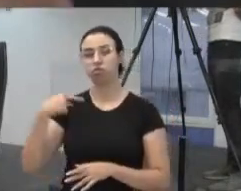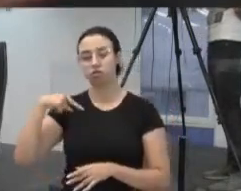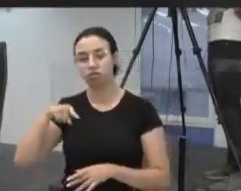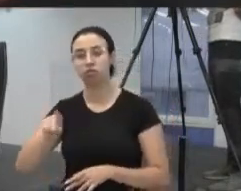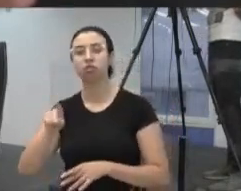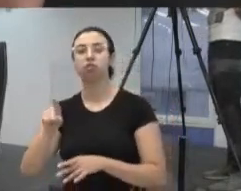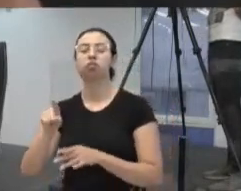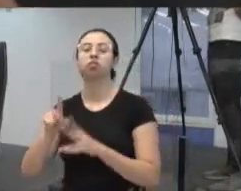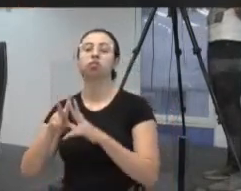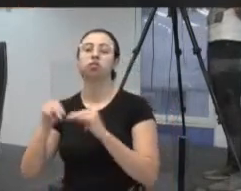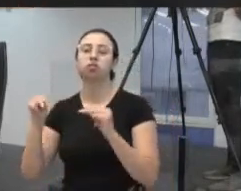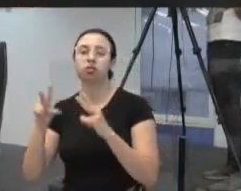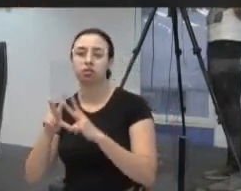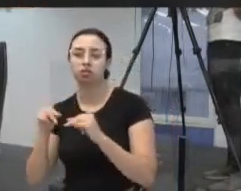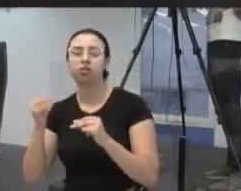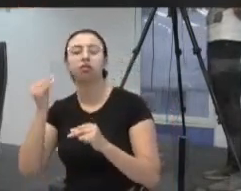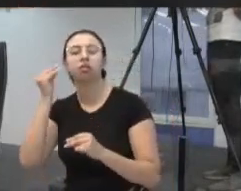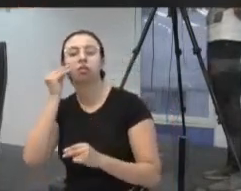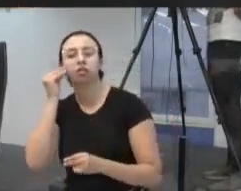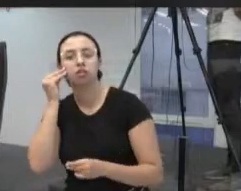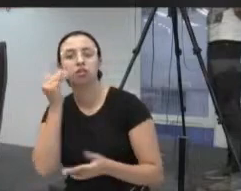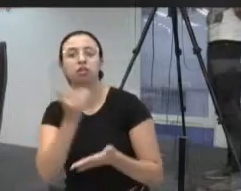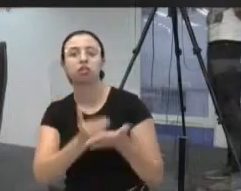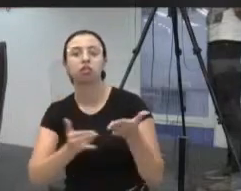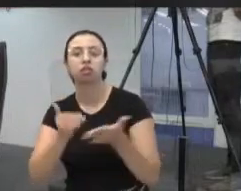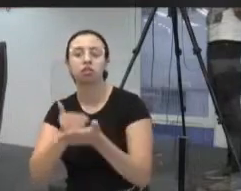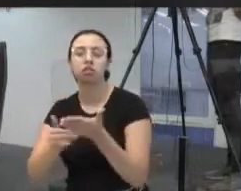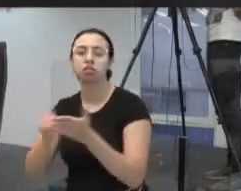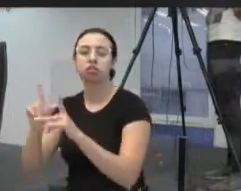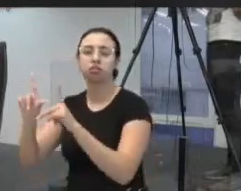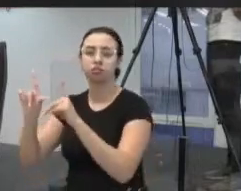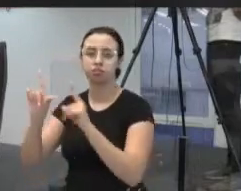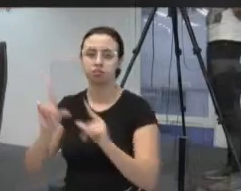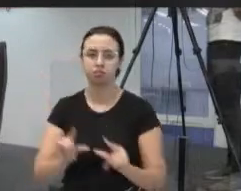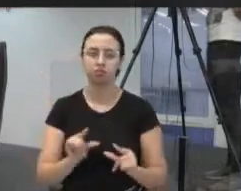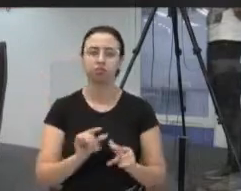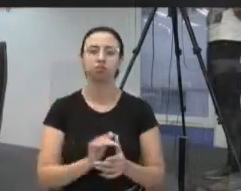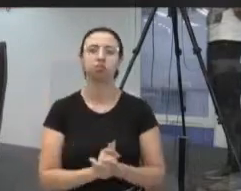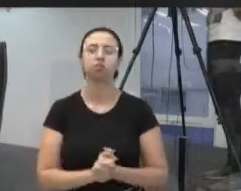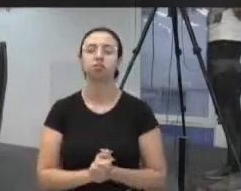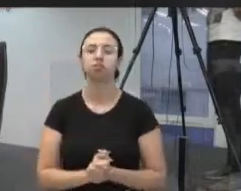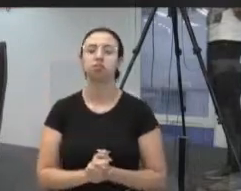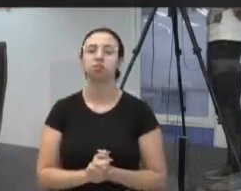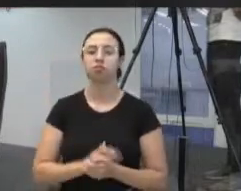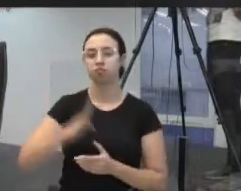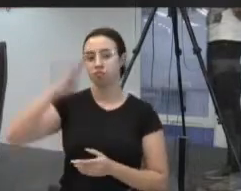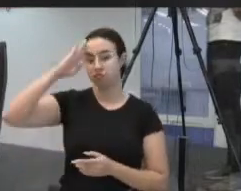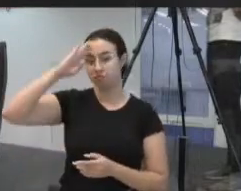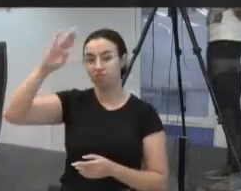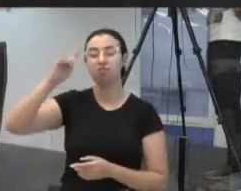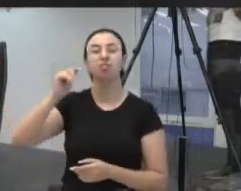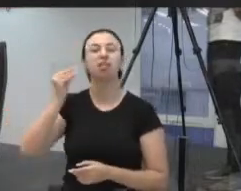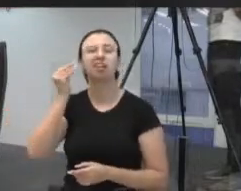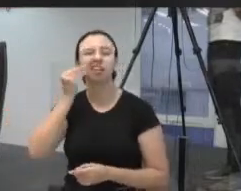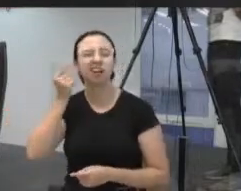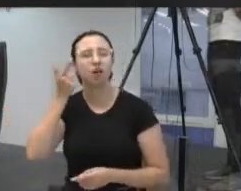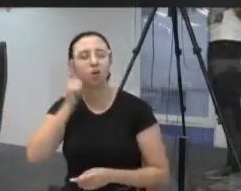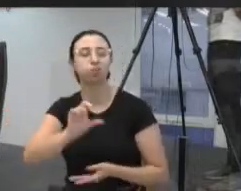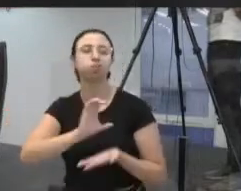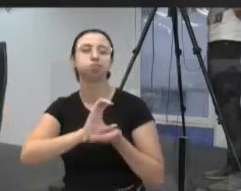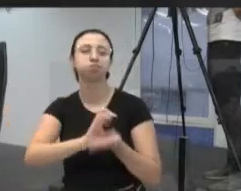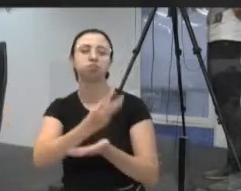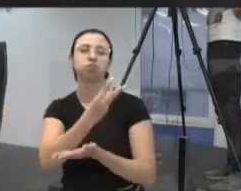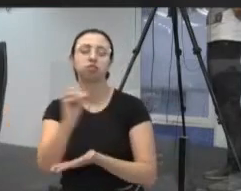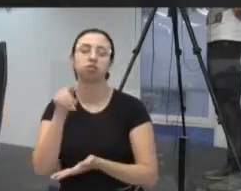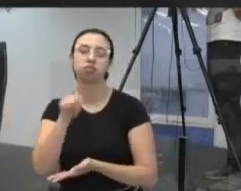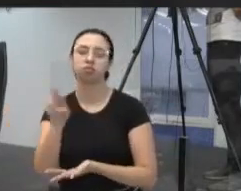Brasil, onde que eu vou baixar os impostos de quem tem bar e restaurante. E o principal, buscar 300 mil reais para